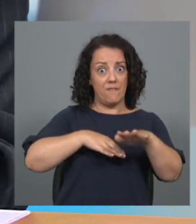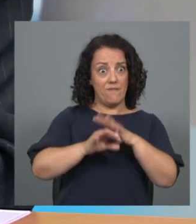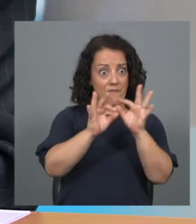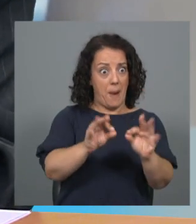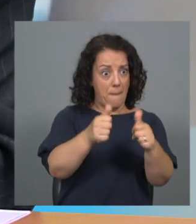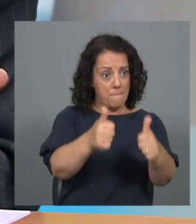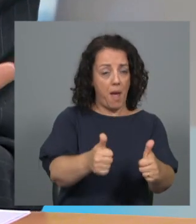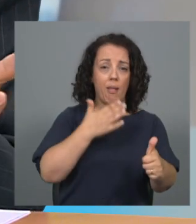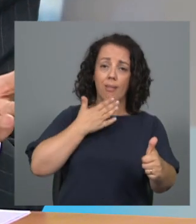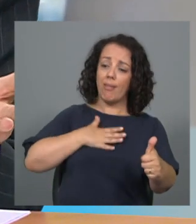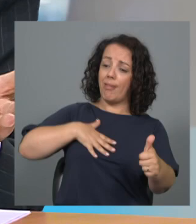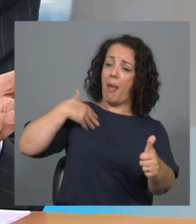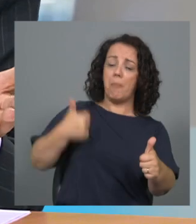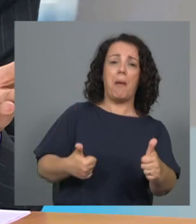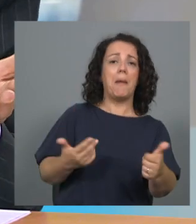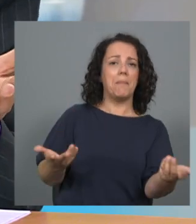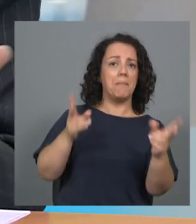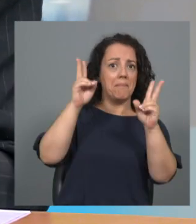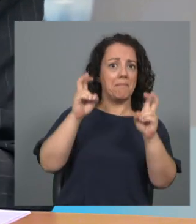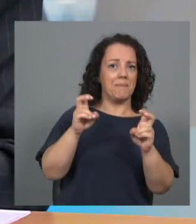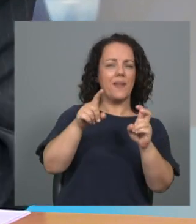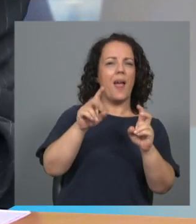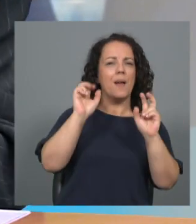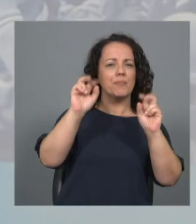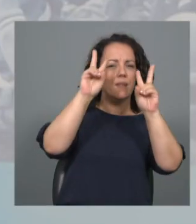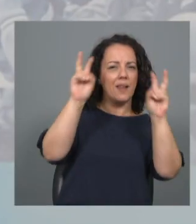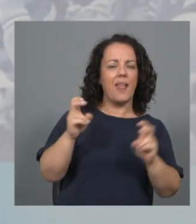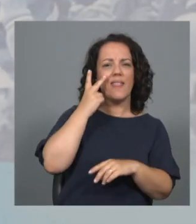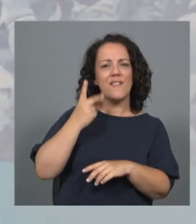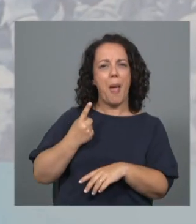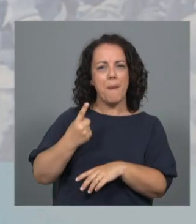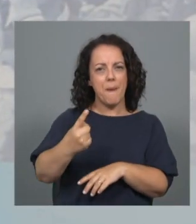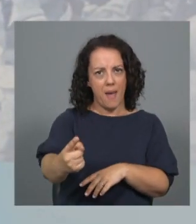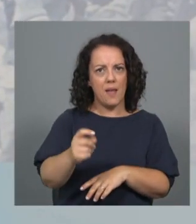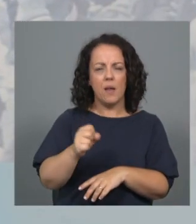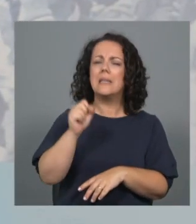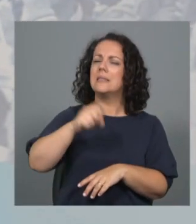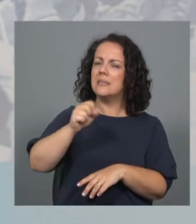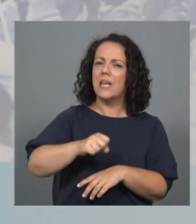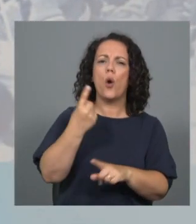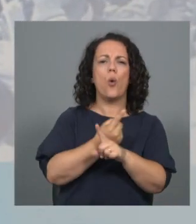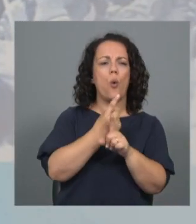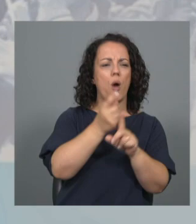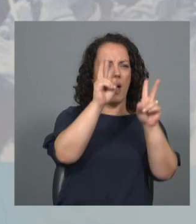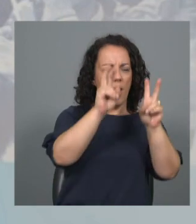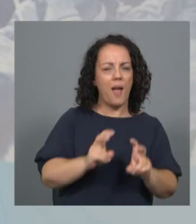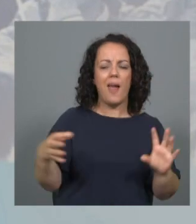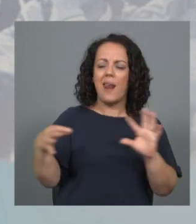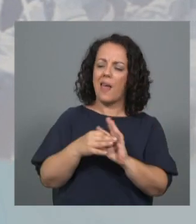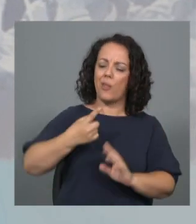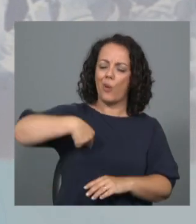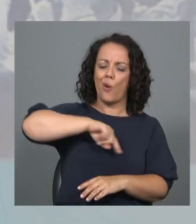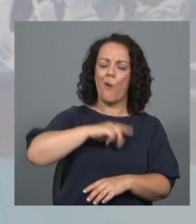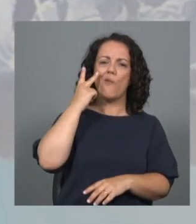muito simples, fazer o bem faz bem. São considerações ligadas ao cotidiano e à considerações nossa muito ligadas ao